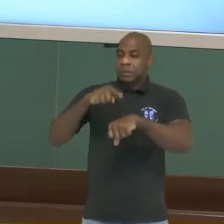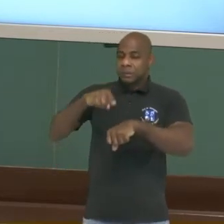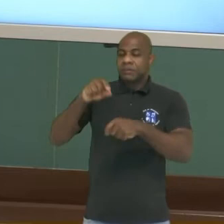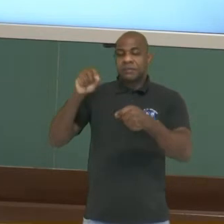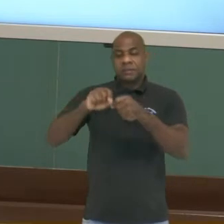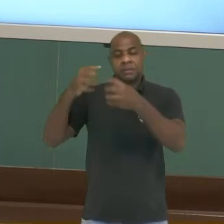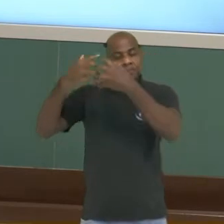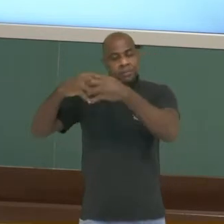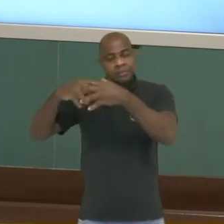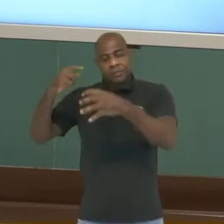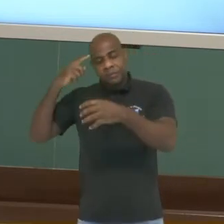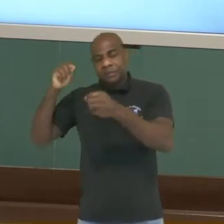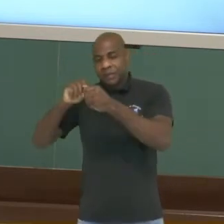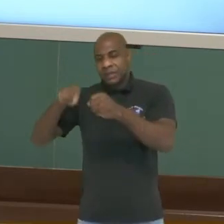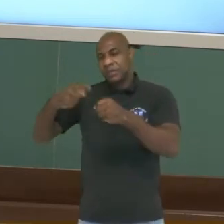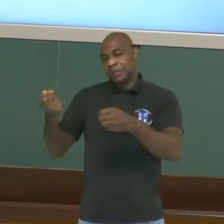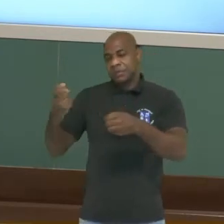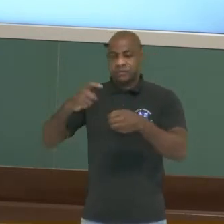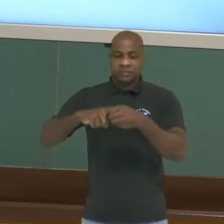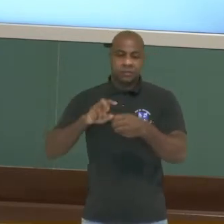resolverem e já voltamos a conferir.